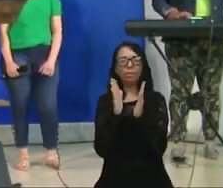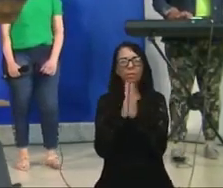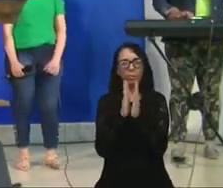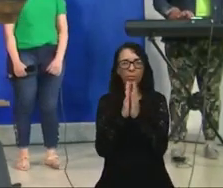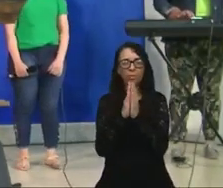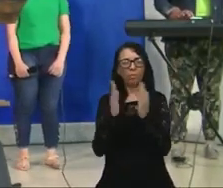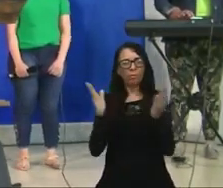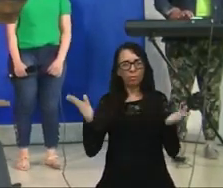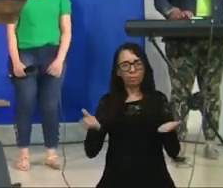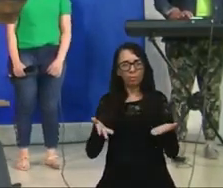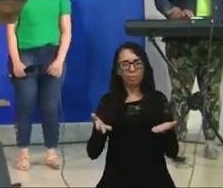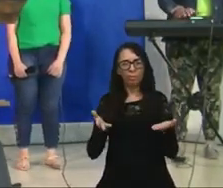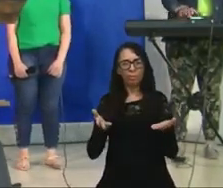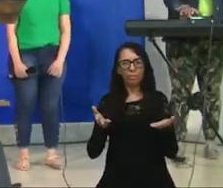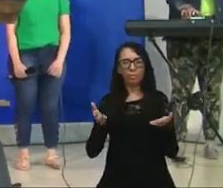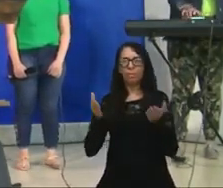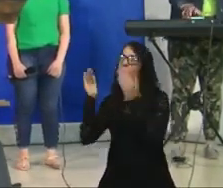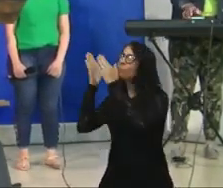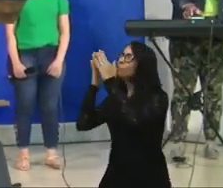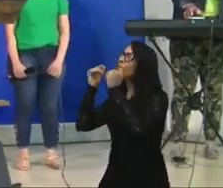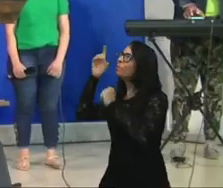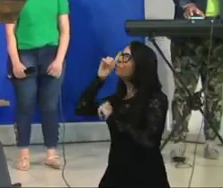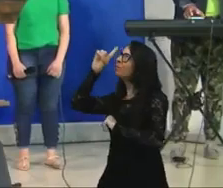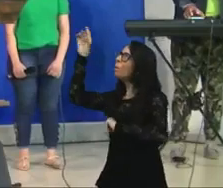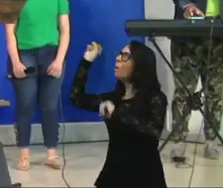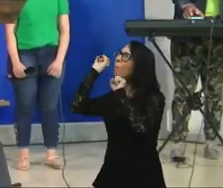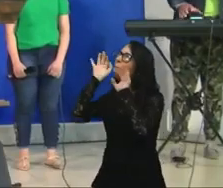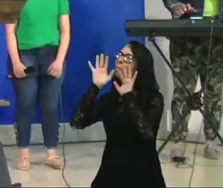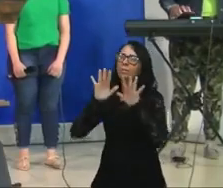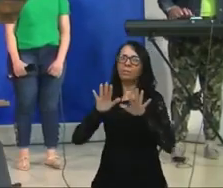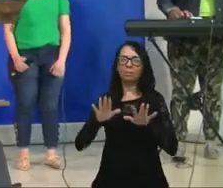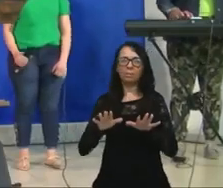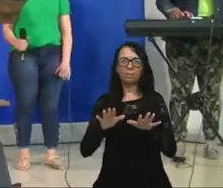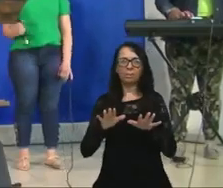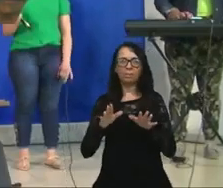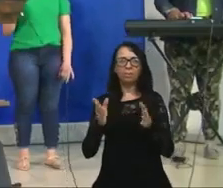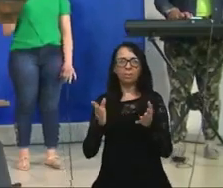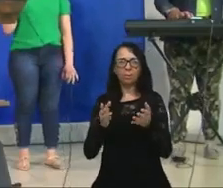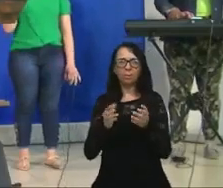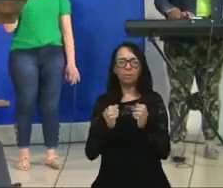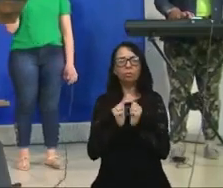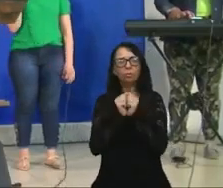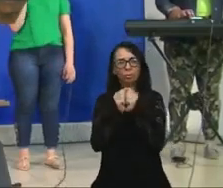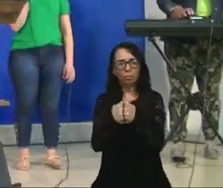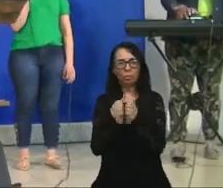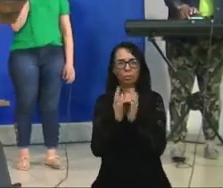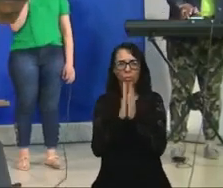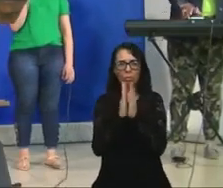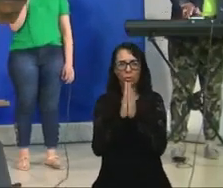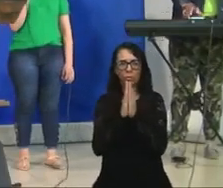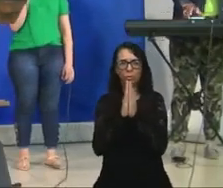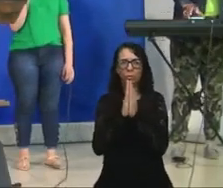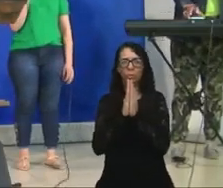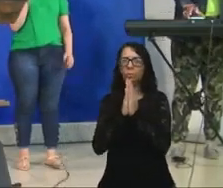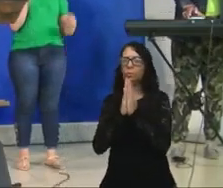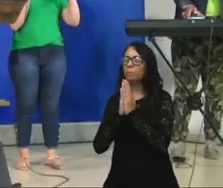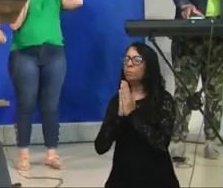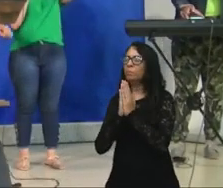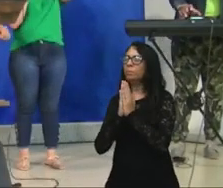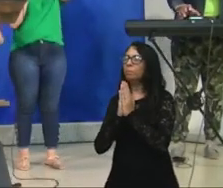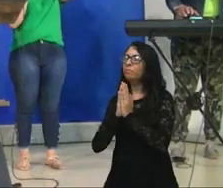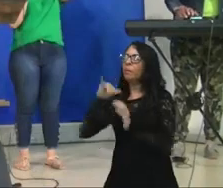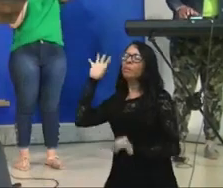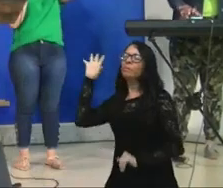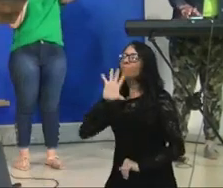semana, agradecendo a Deus pelo nosso dia. Feche seus olhos onde você está neste momento. Querido Deus e amado